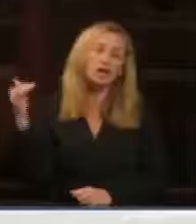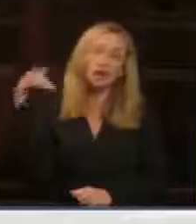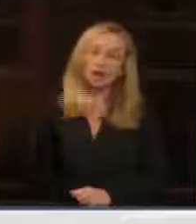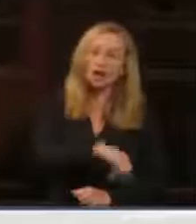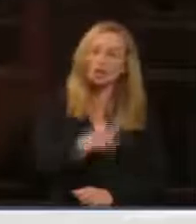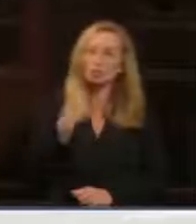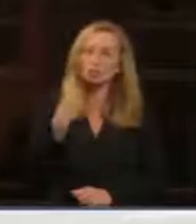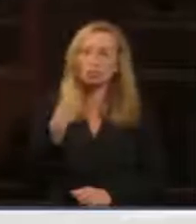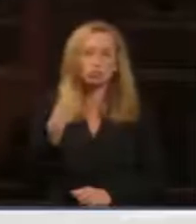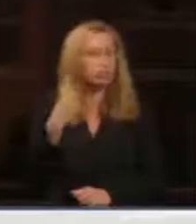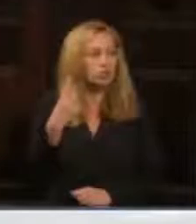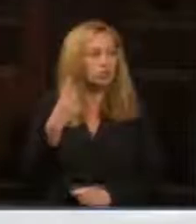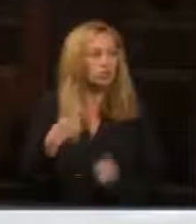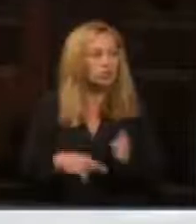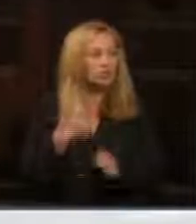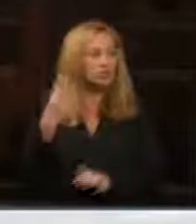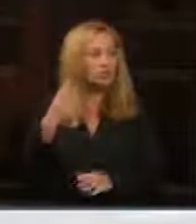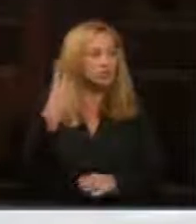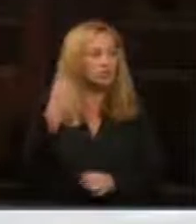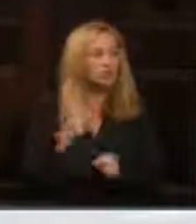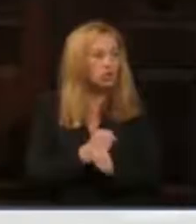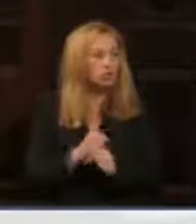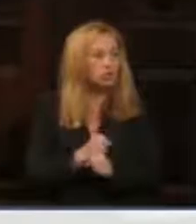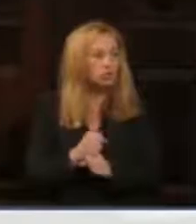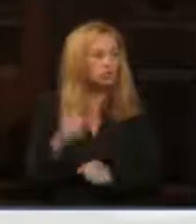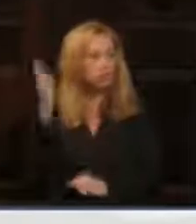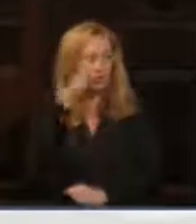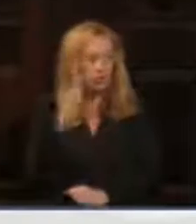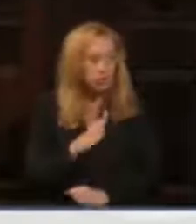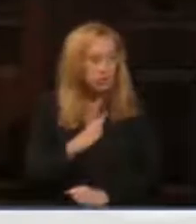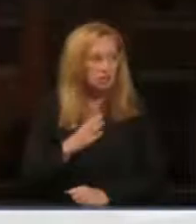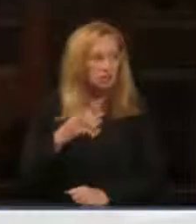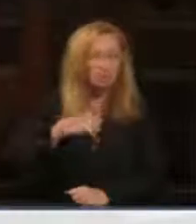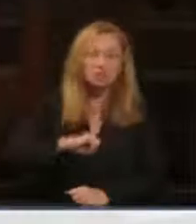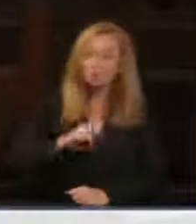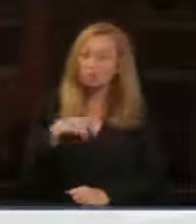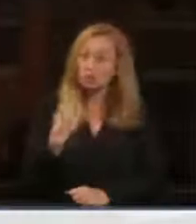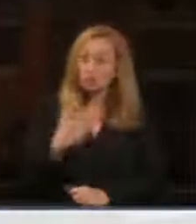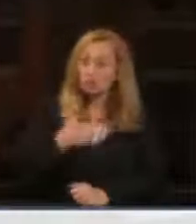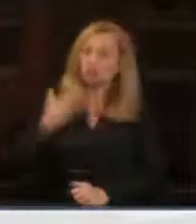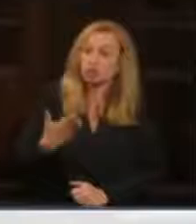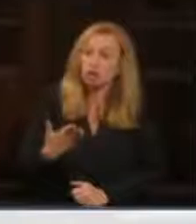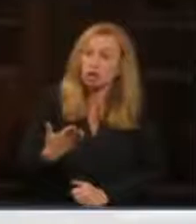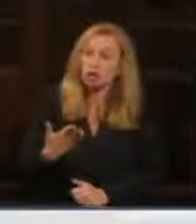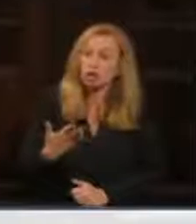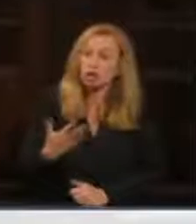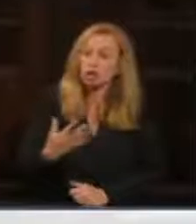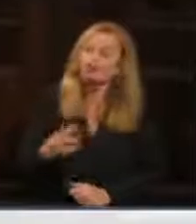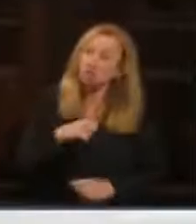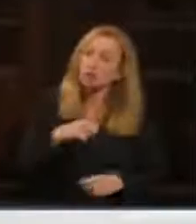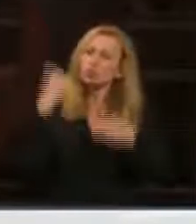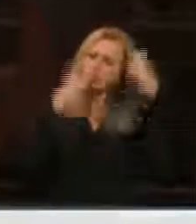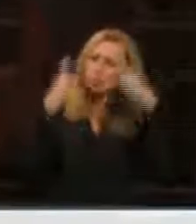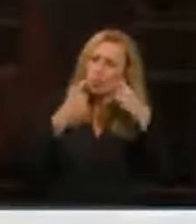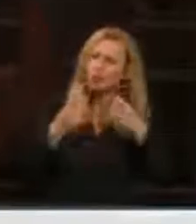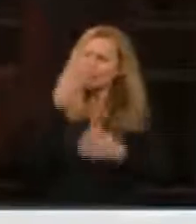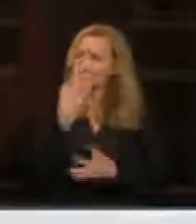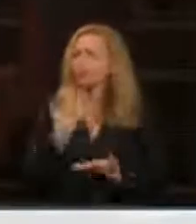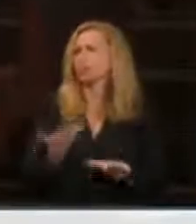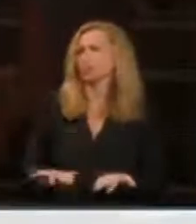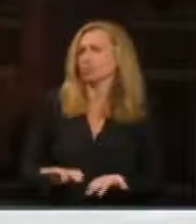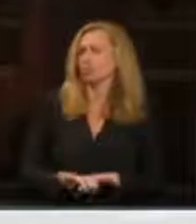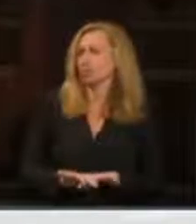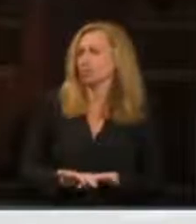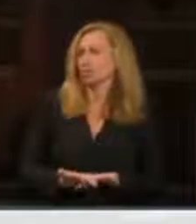as casas legislativas, o nosso Estado brasileiro não se incomoda com isso, a gente tem um problema muito grave.